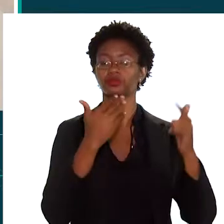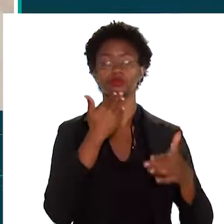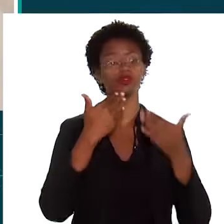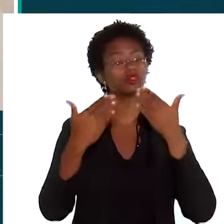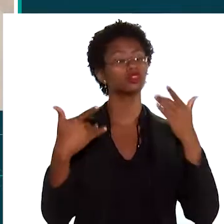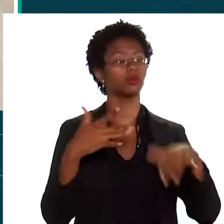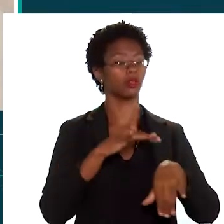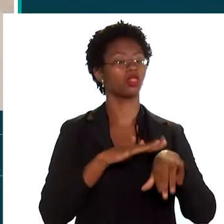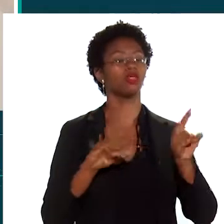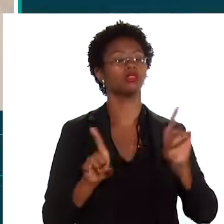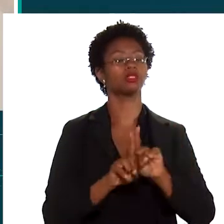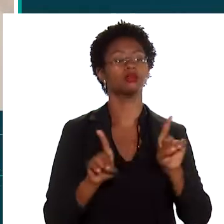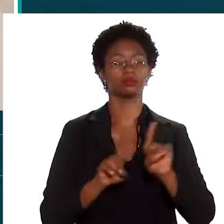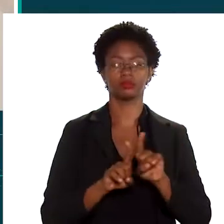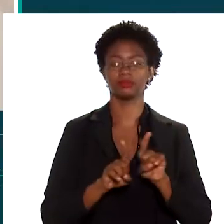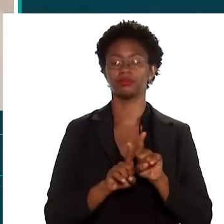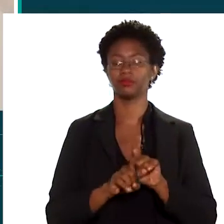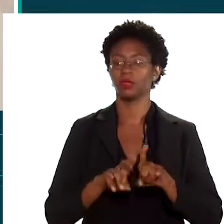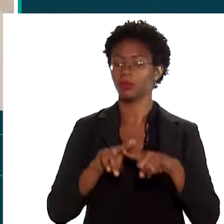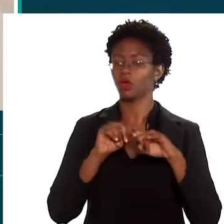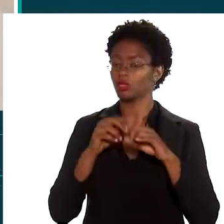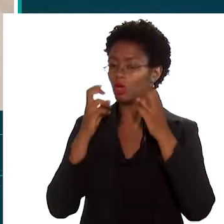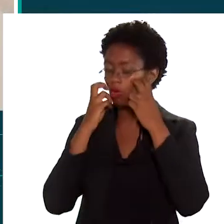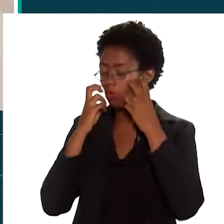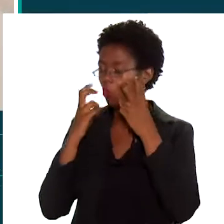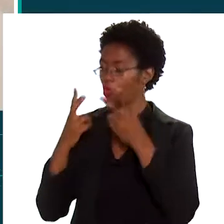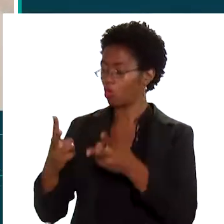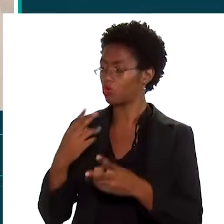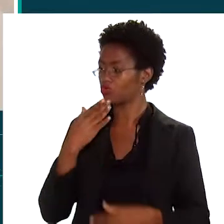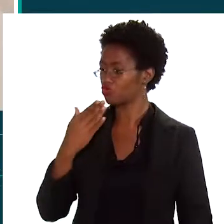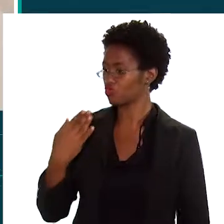de outras doenças, né? Então, quando